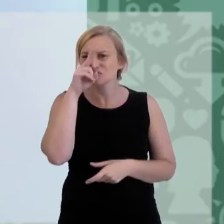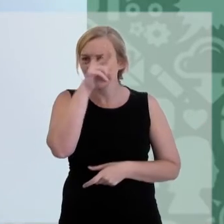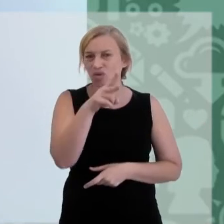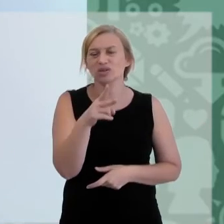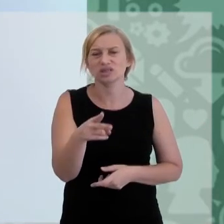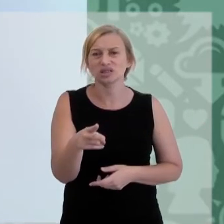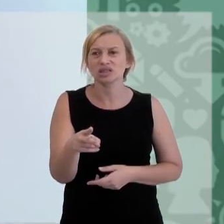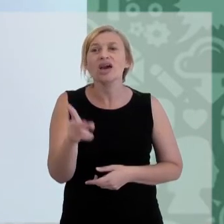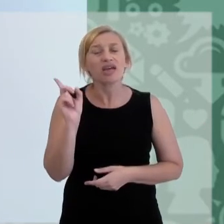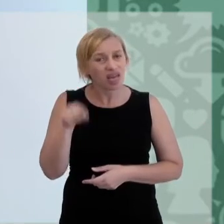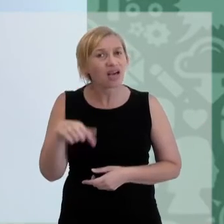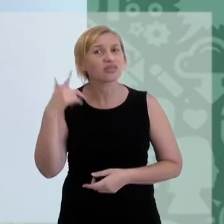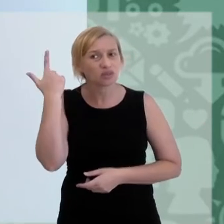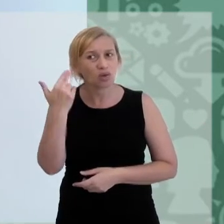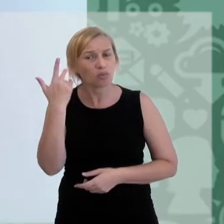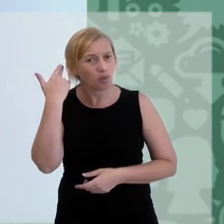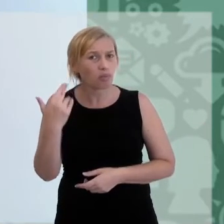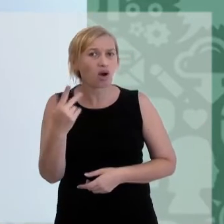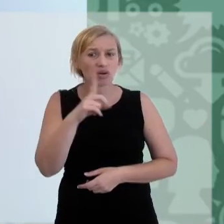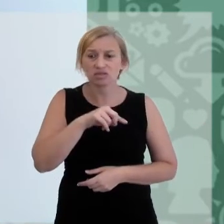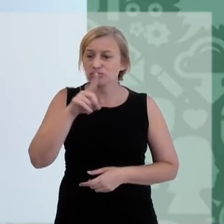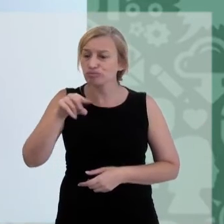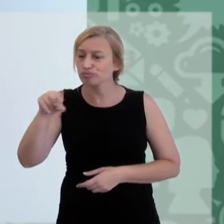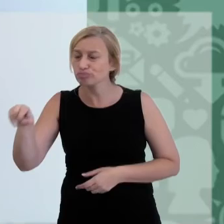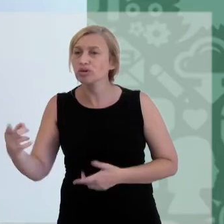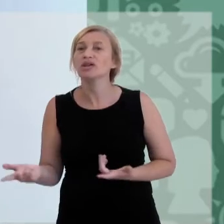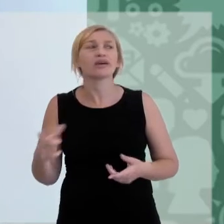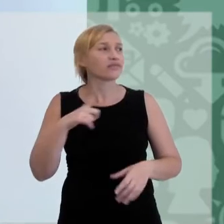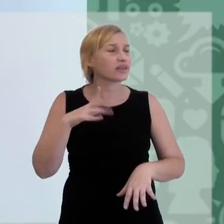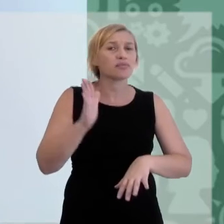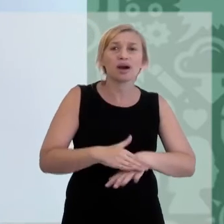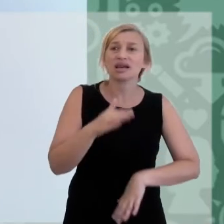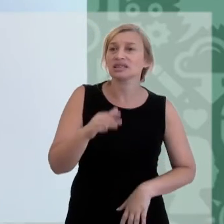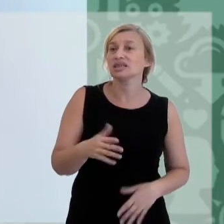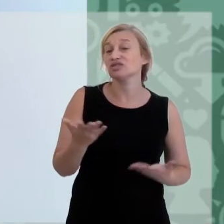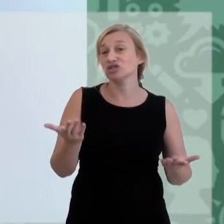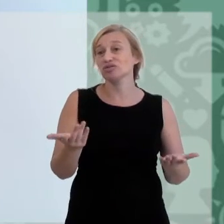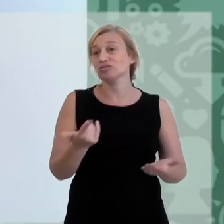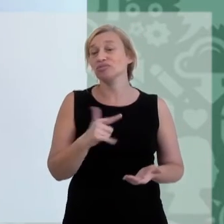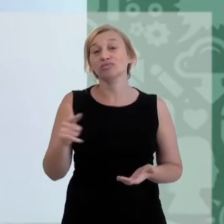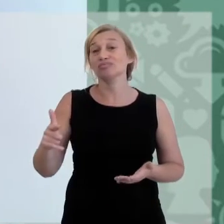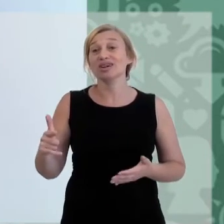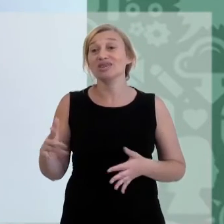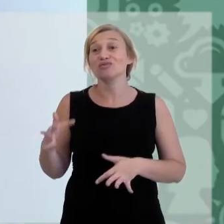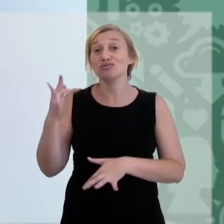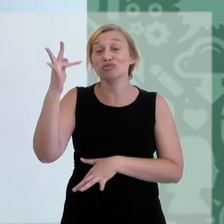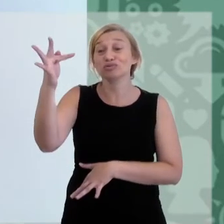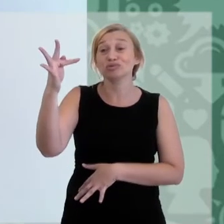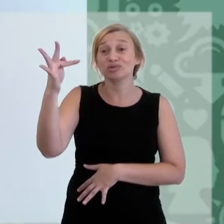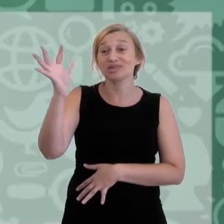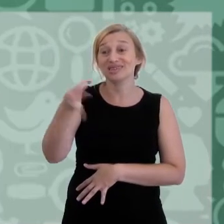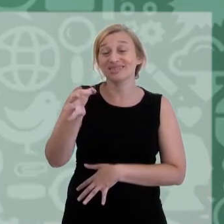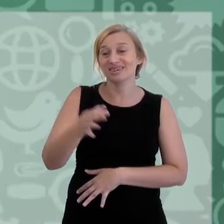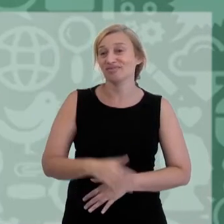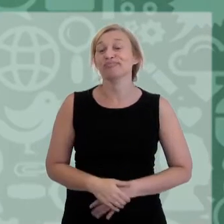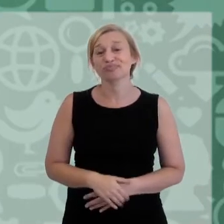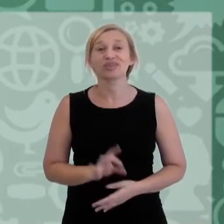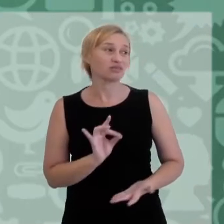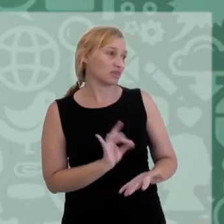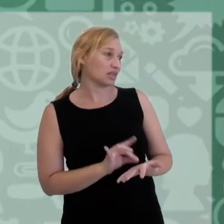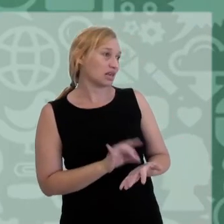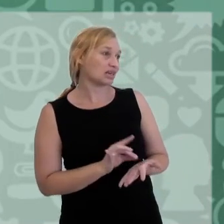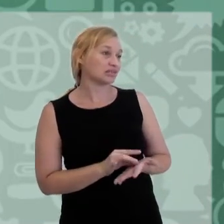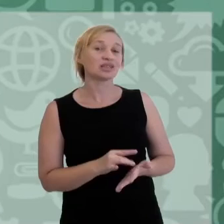intenso. E é normal essa oscilação. E vai ter ainda, porque a gente está nessa incerteza do futuro. É